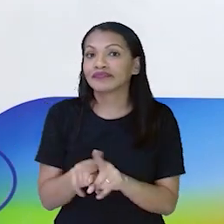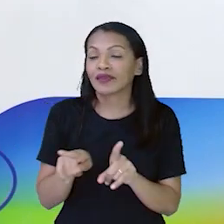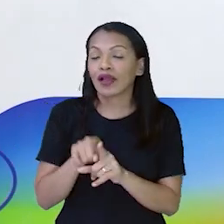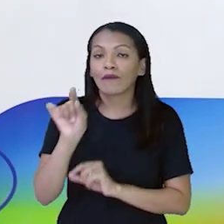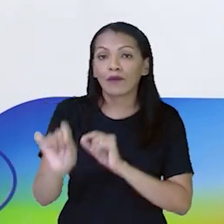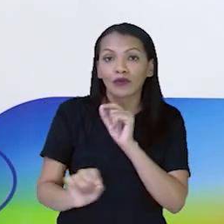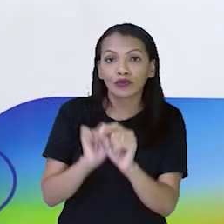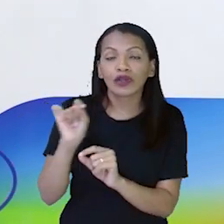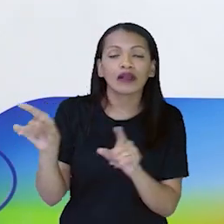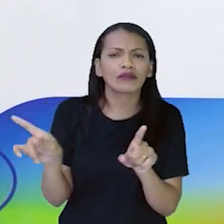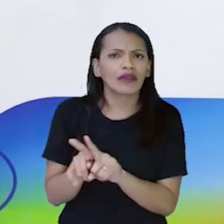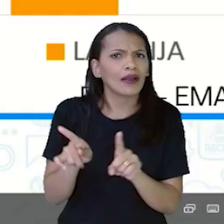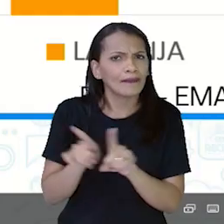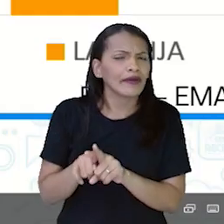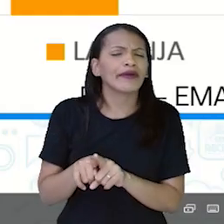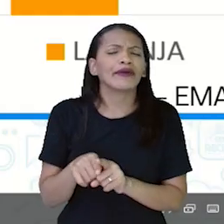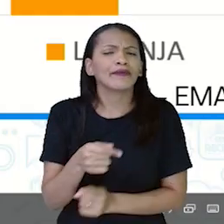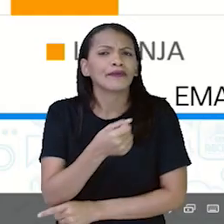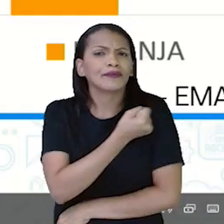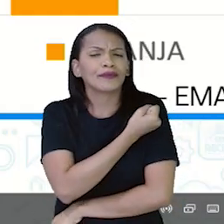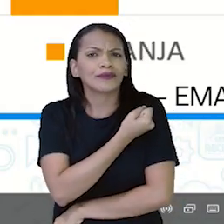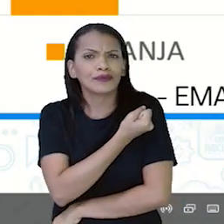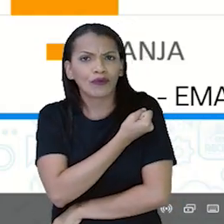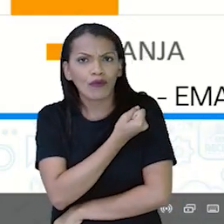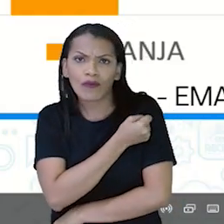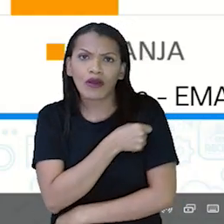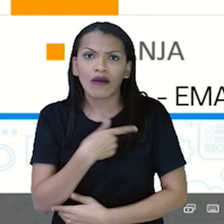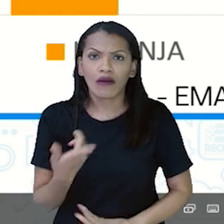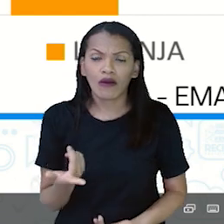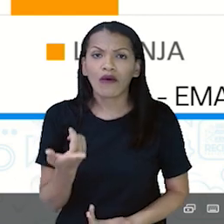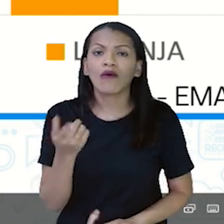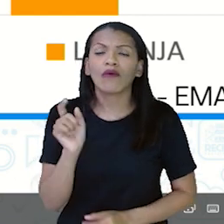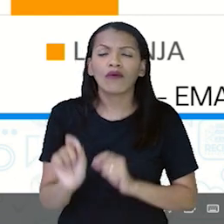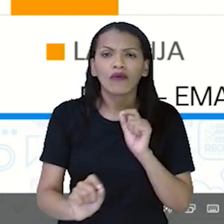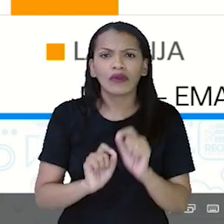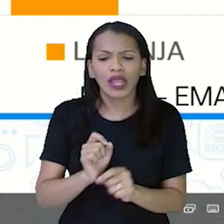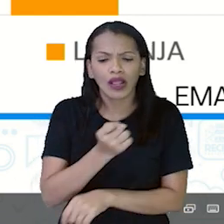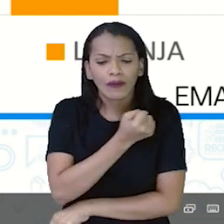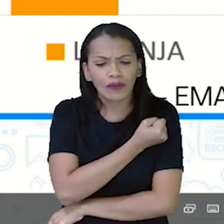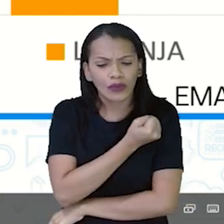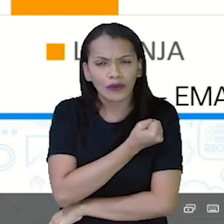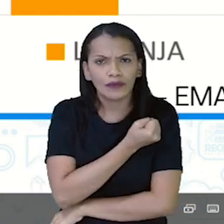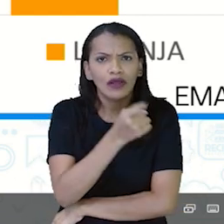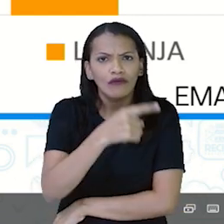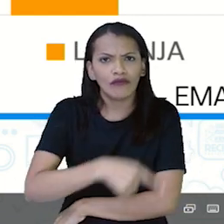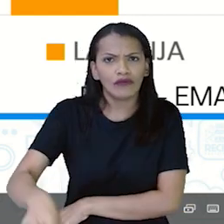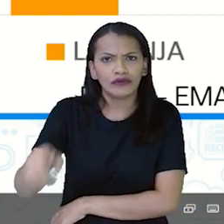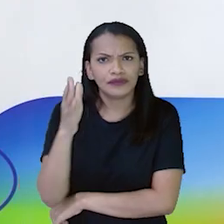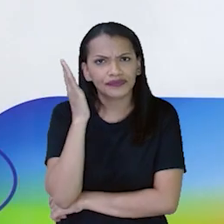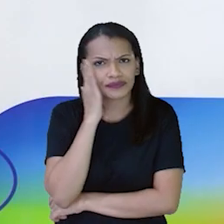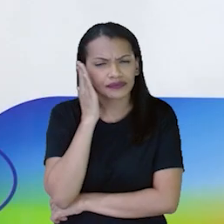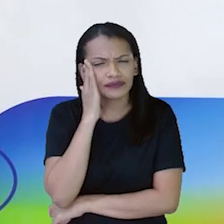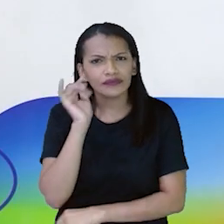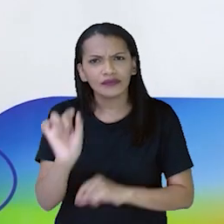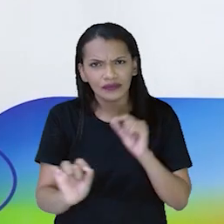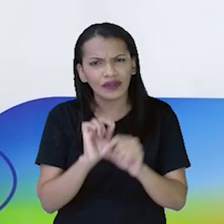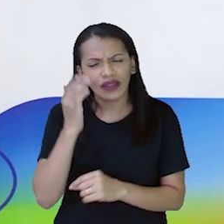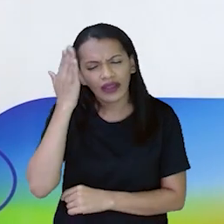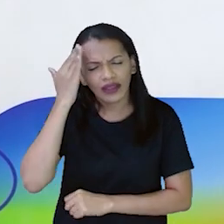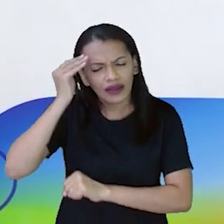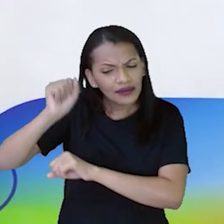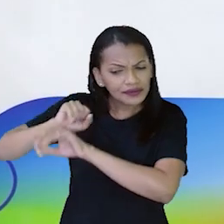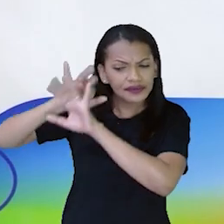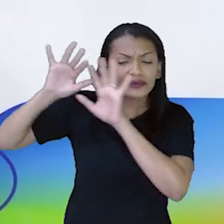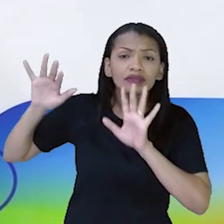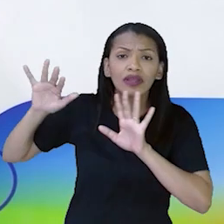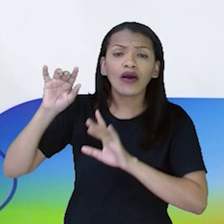o quê nesse gráfico aqui? Os números. Para que servem esses números? Vocês têm noção? Será que eles têm noção, professora